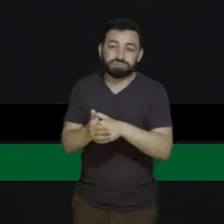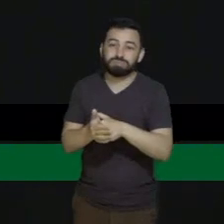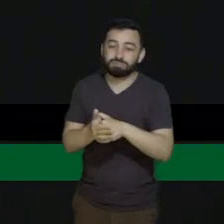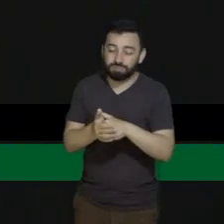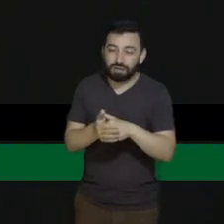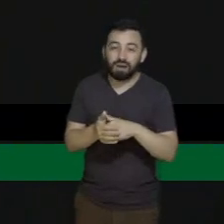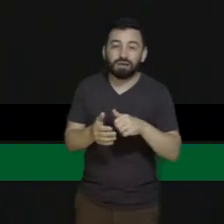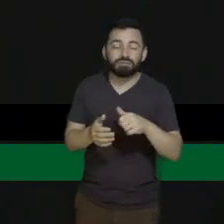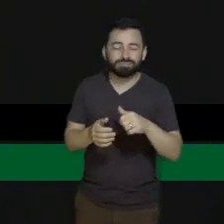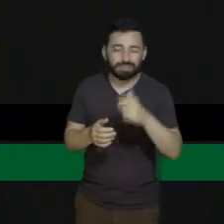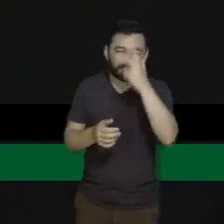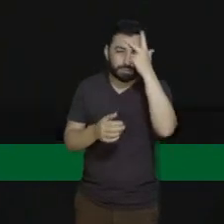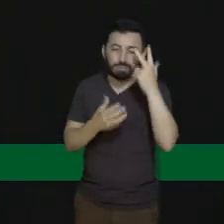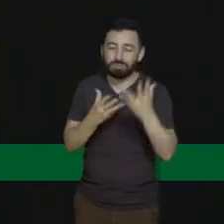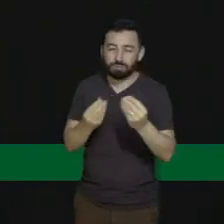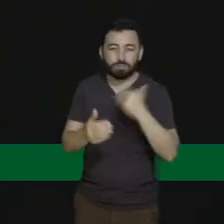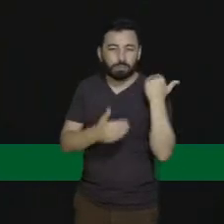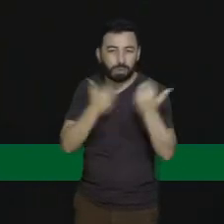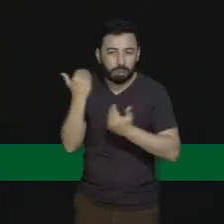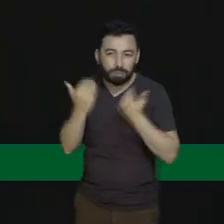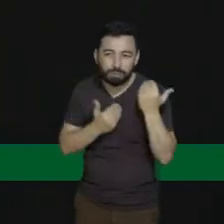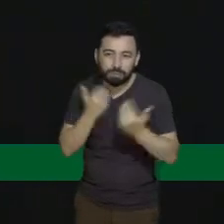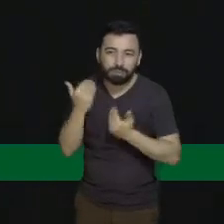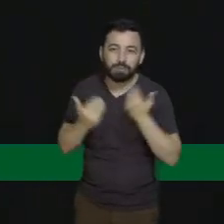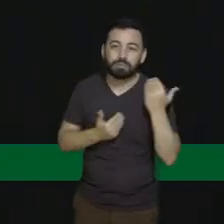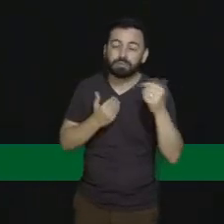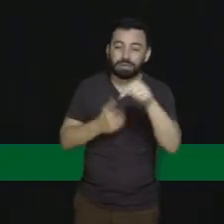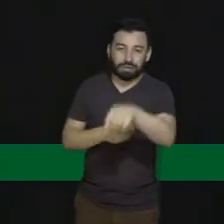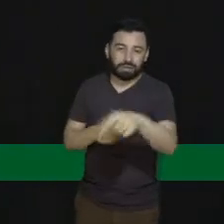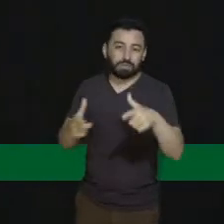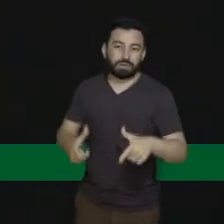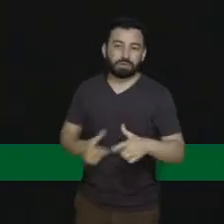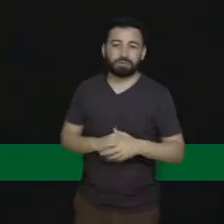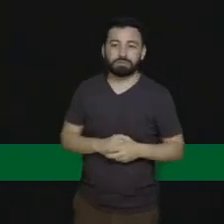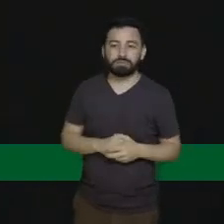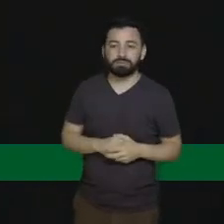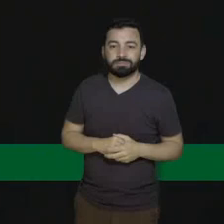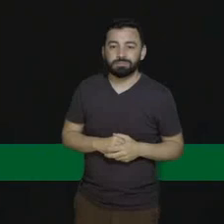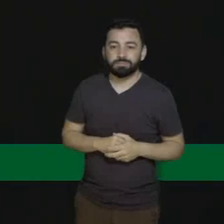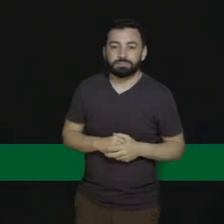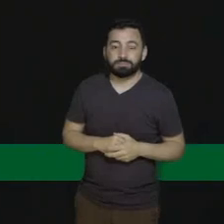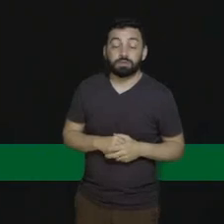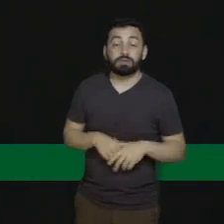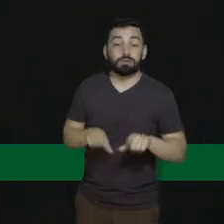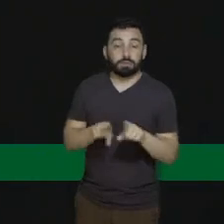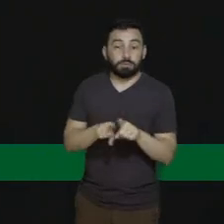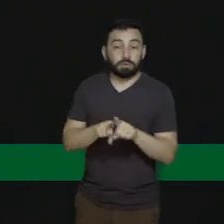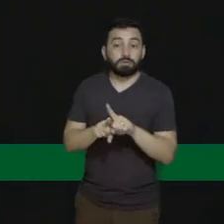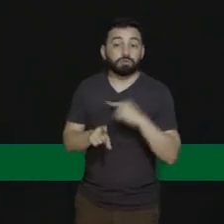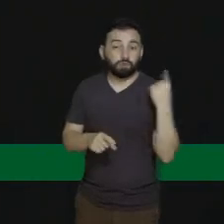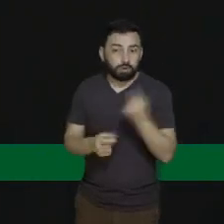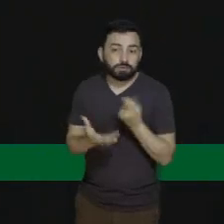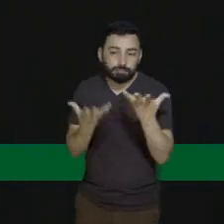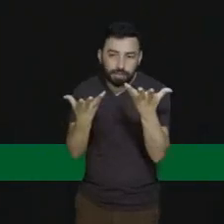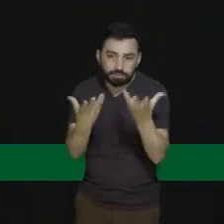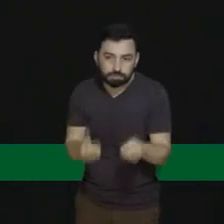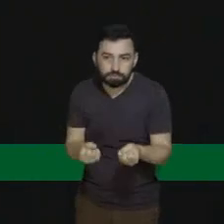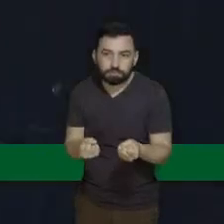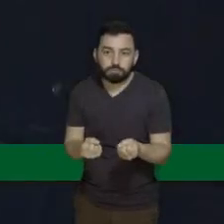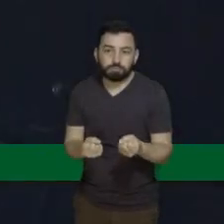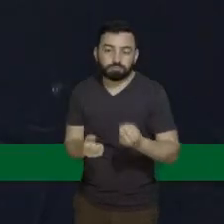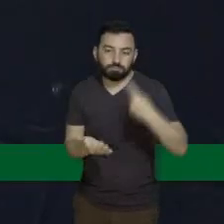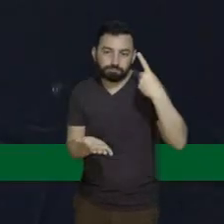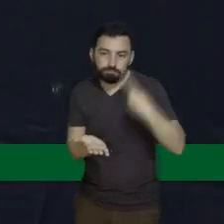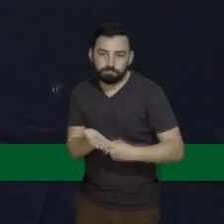e vidas têm ceifado naquele local. Nós somos e assumimos o compromisso de elaborar